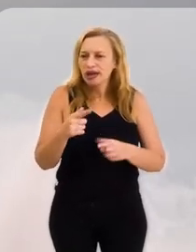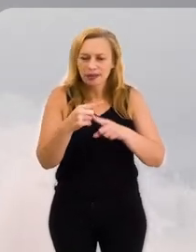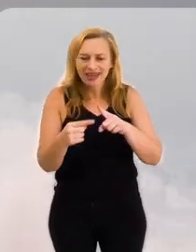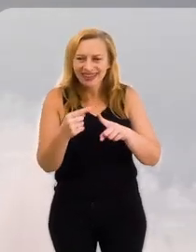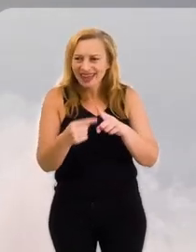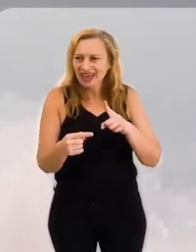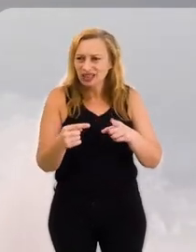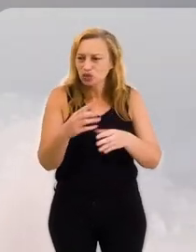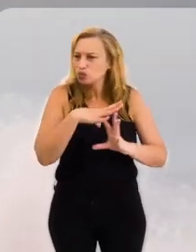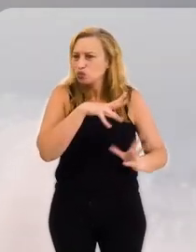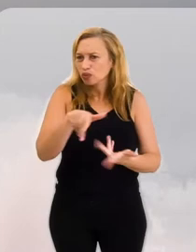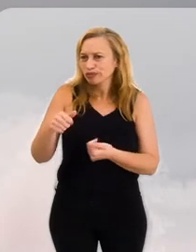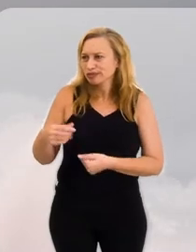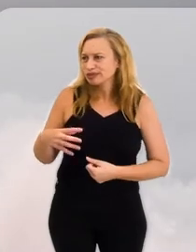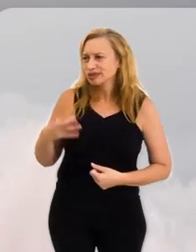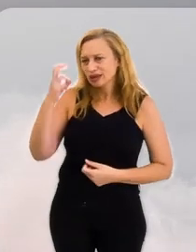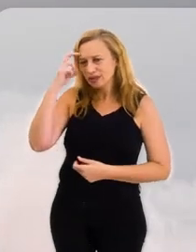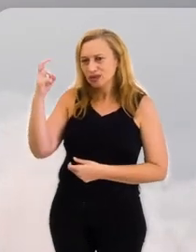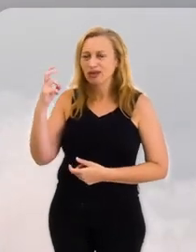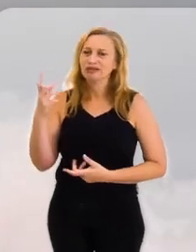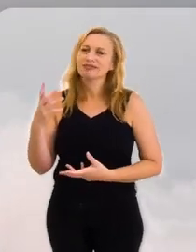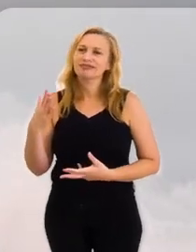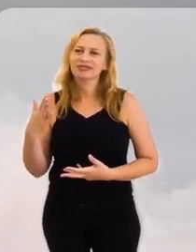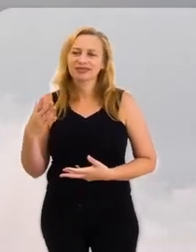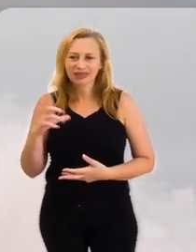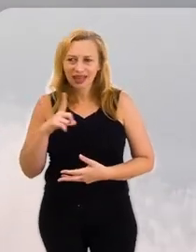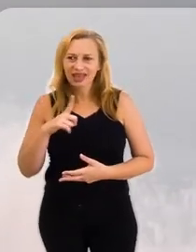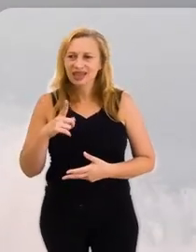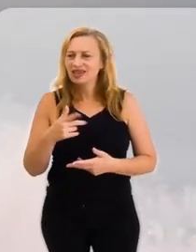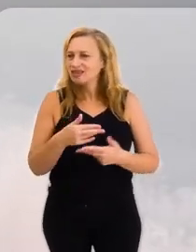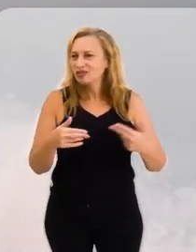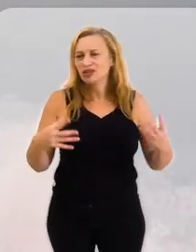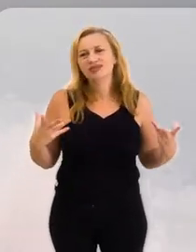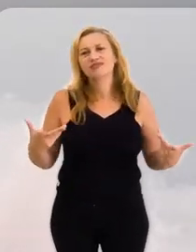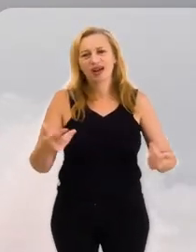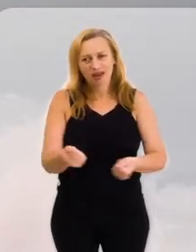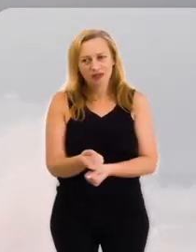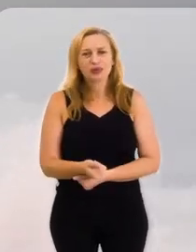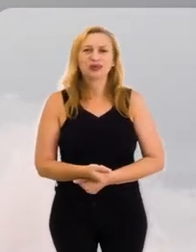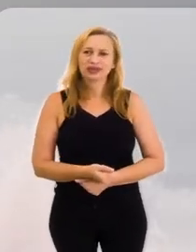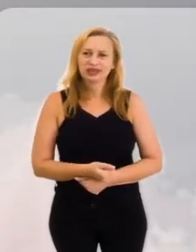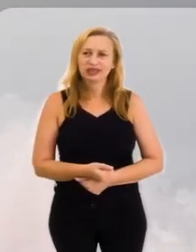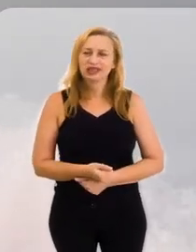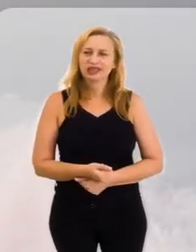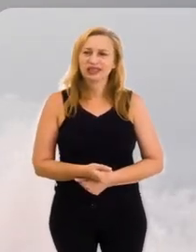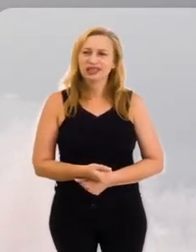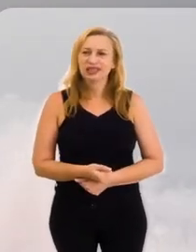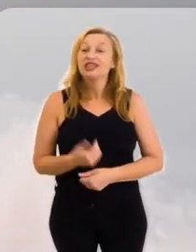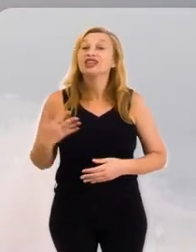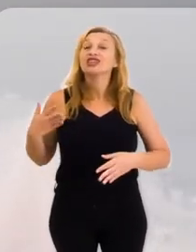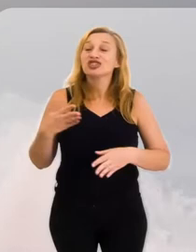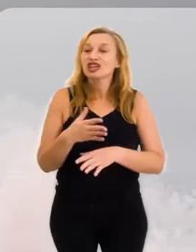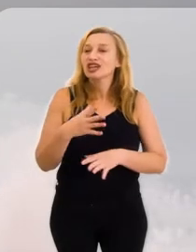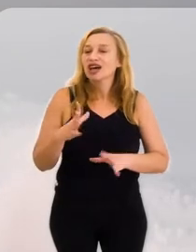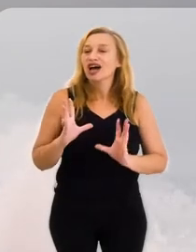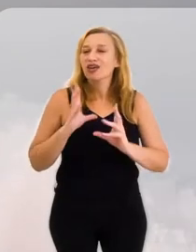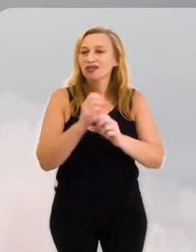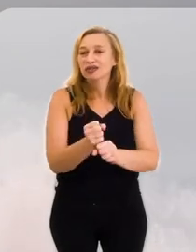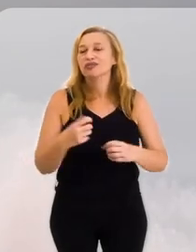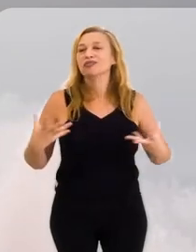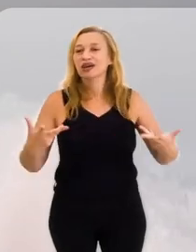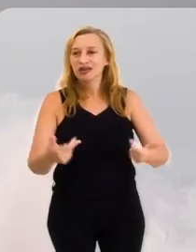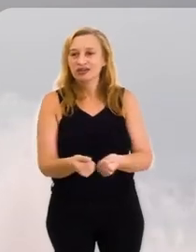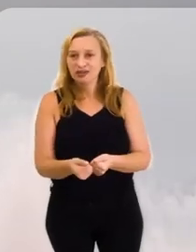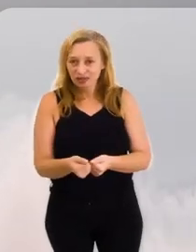dizer que só metade do mundo tem sabedoria o Oriente tem coisas maravilhosas tem caracteres muito antigas e que ia chegar a